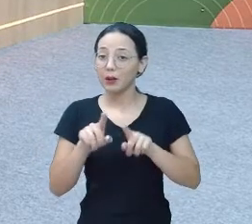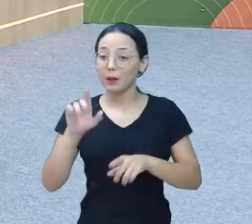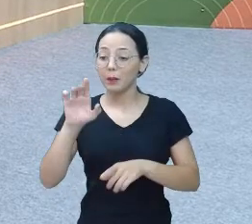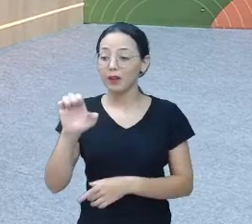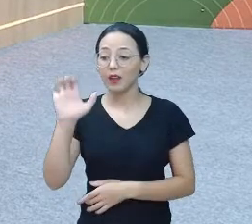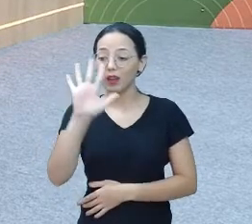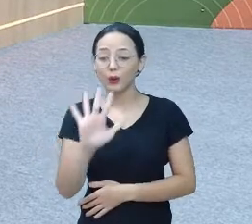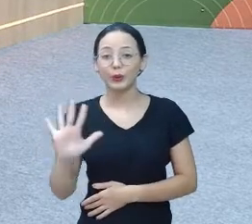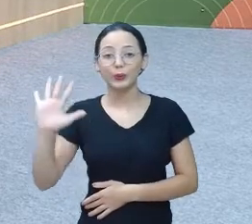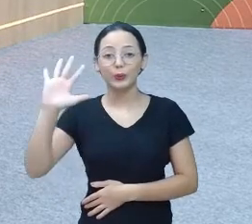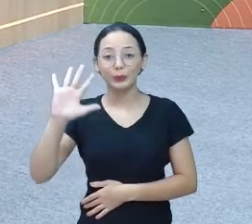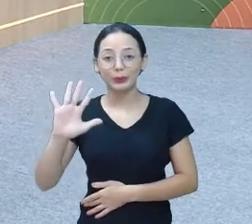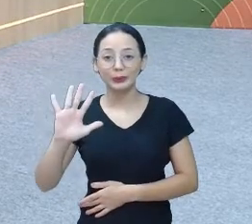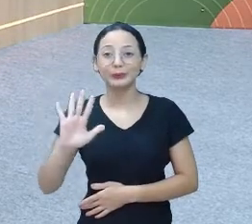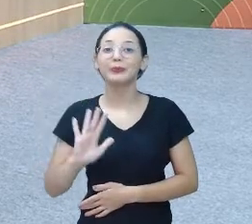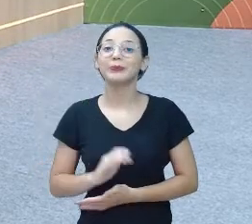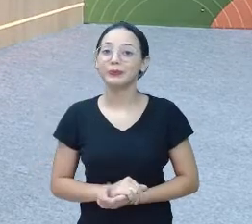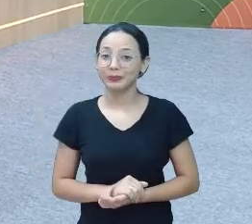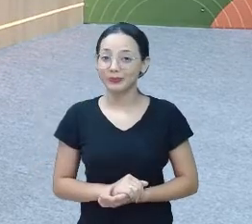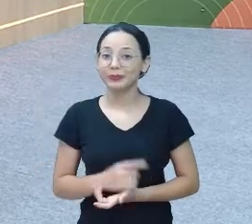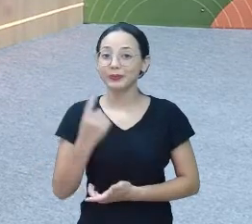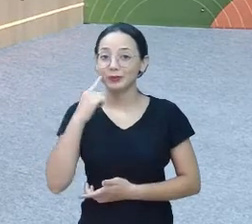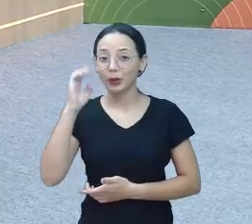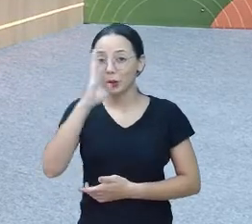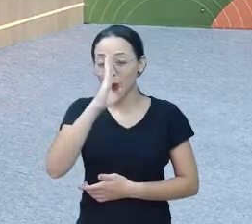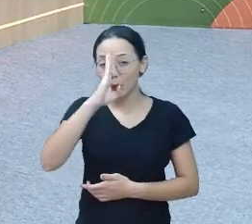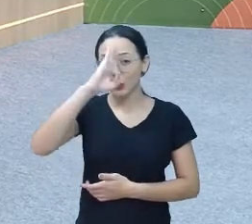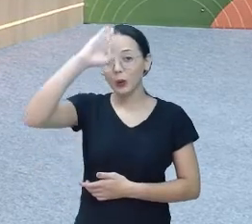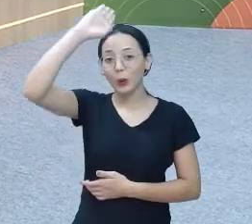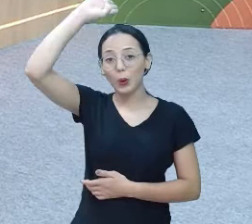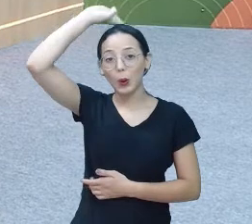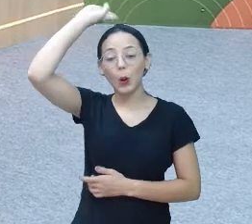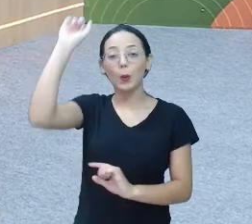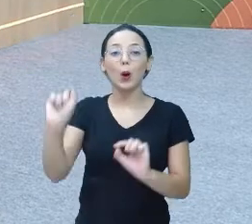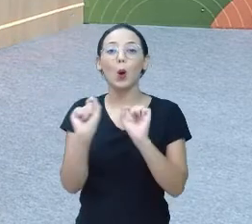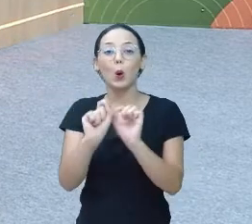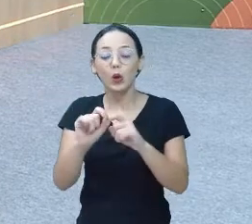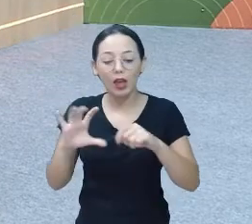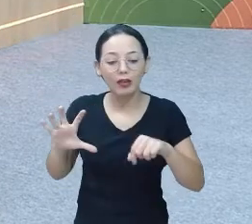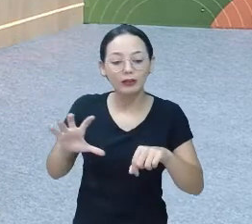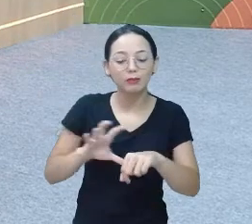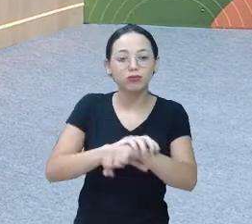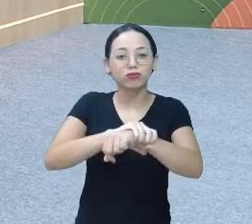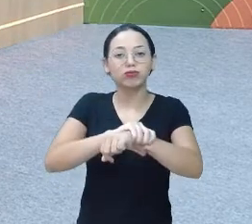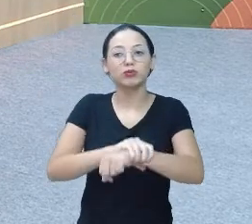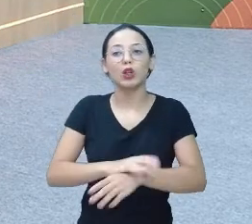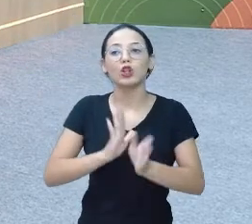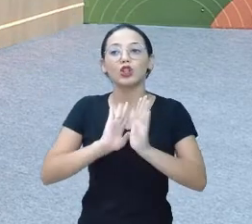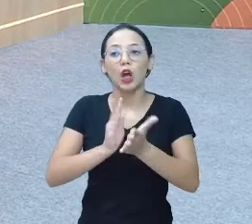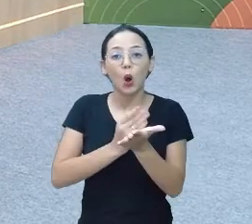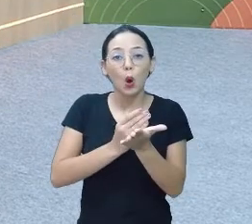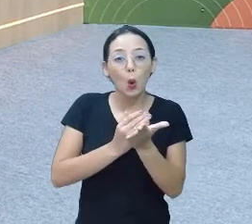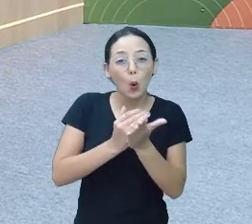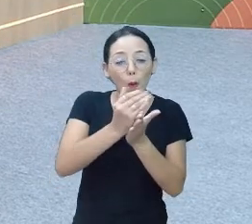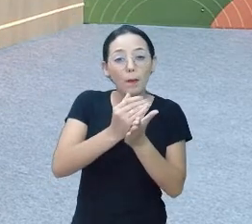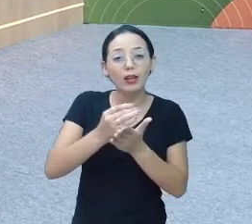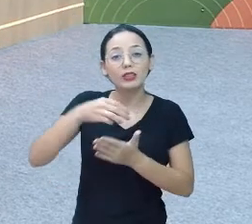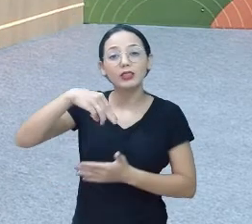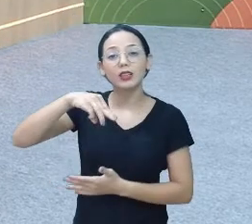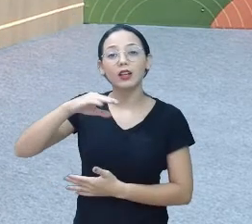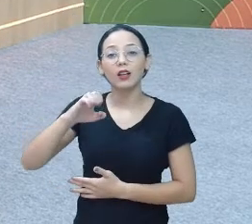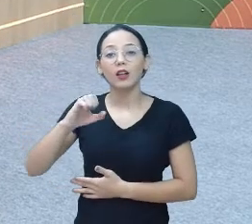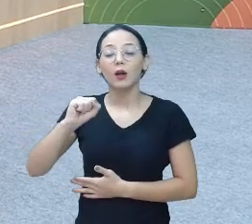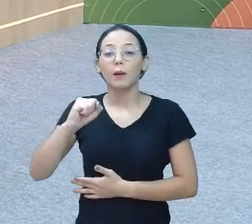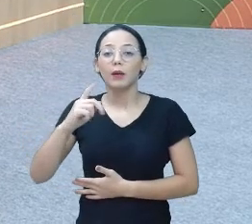continente europeu. Vejam que Roma ela chega a dominar os territórios que vão da Mesopotâmia, do